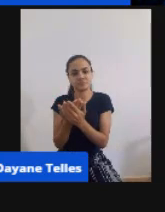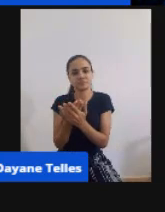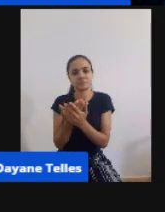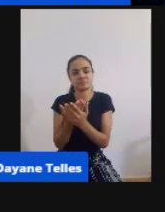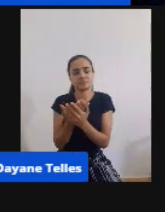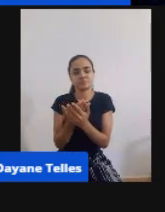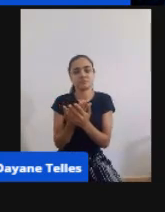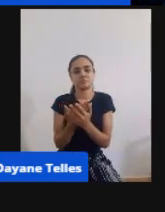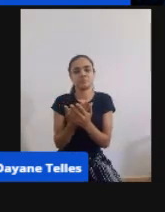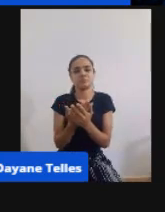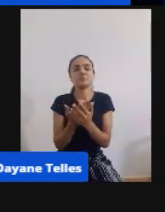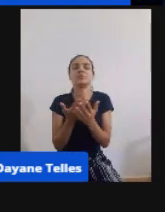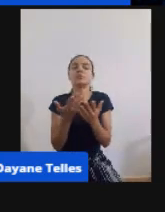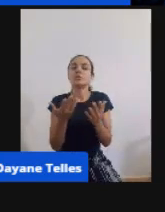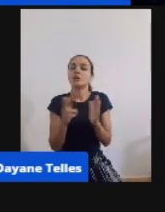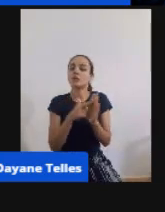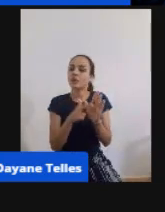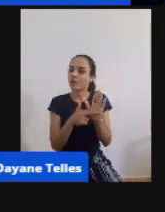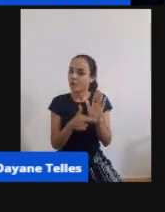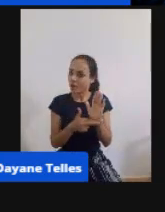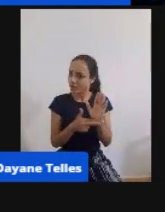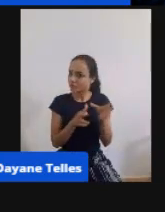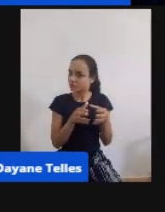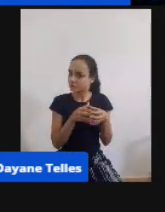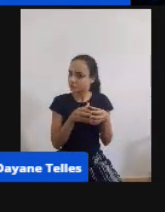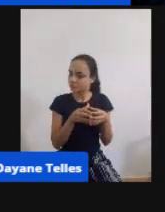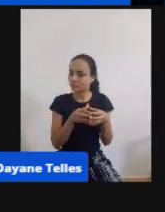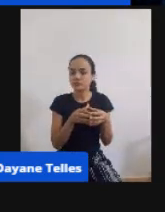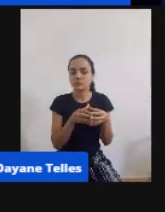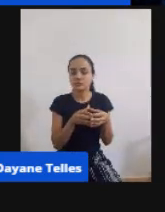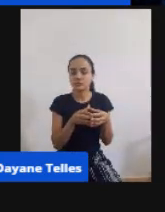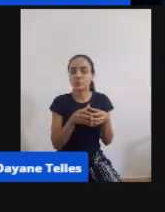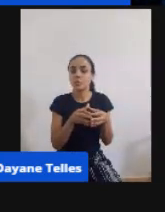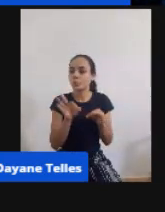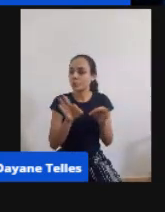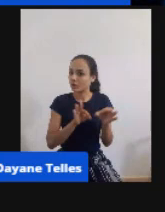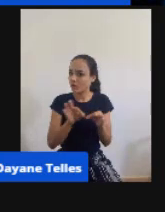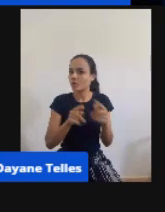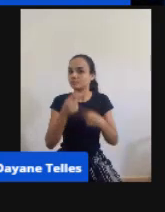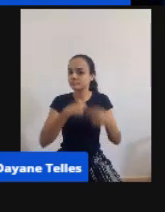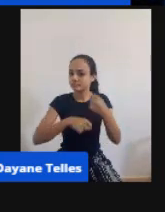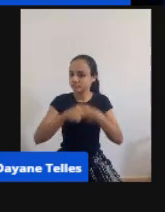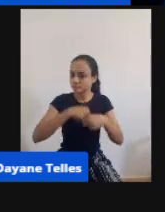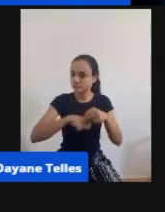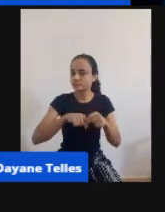organização administrativa, didática, pedagógica,